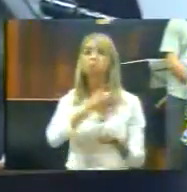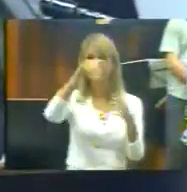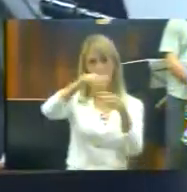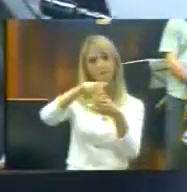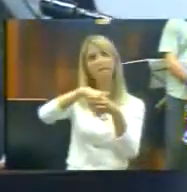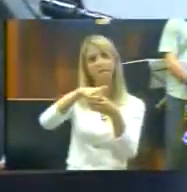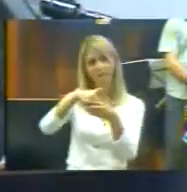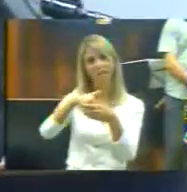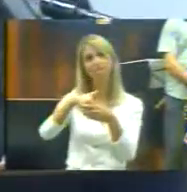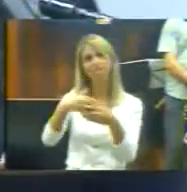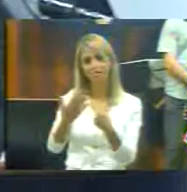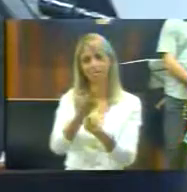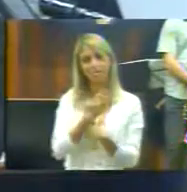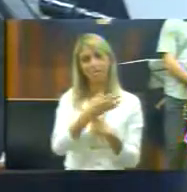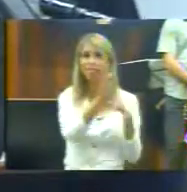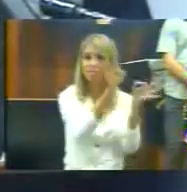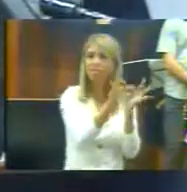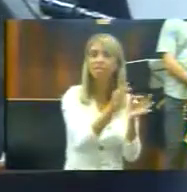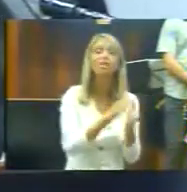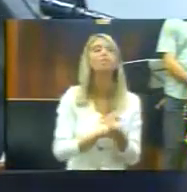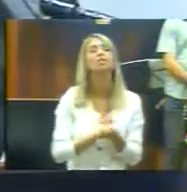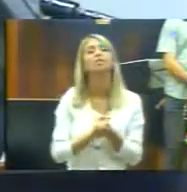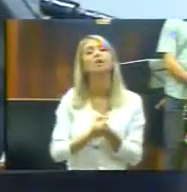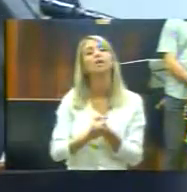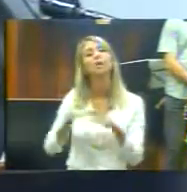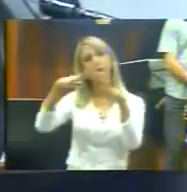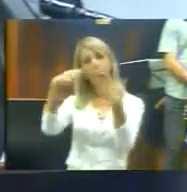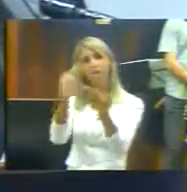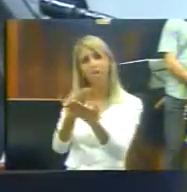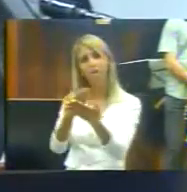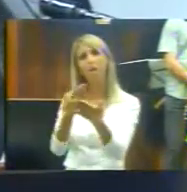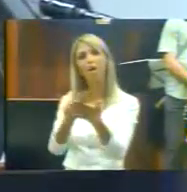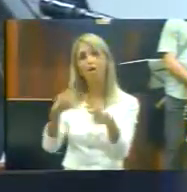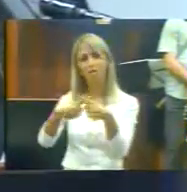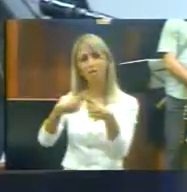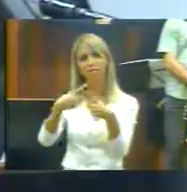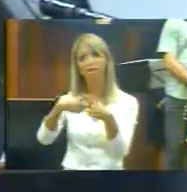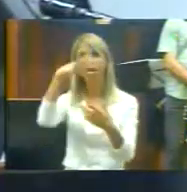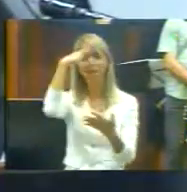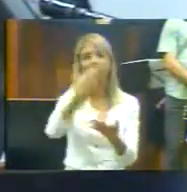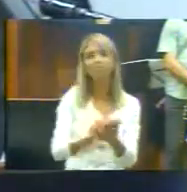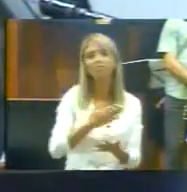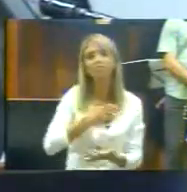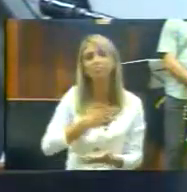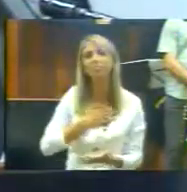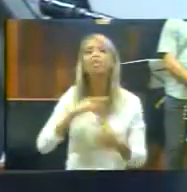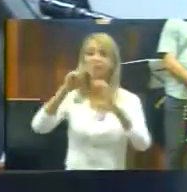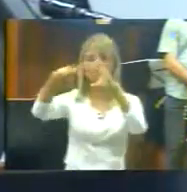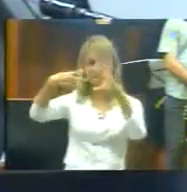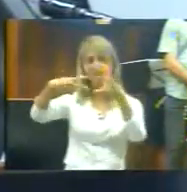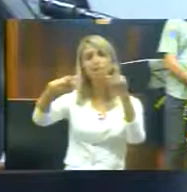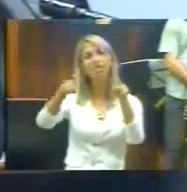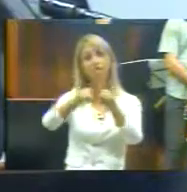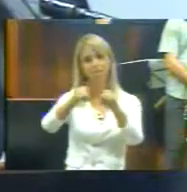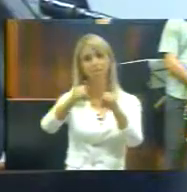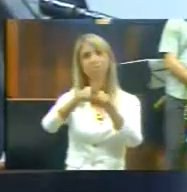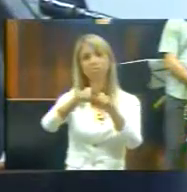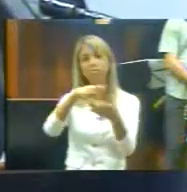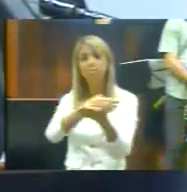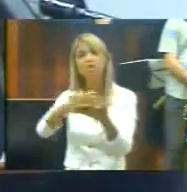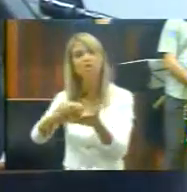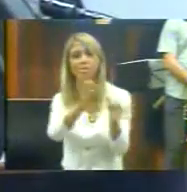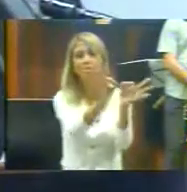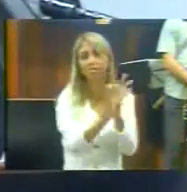para este projeto, à minha escola por ter me dado essa oportunidade e à Câmara de Cabo Frio pela